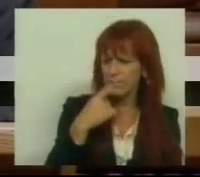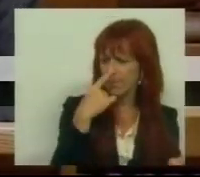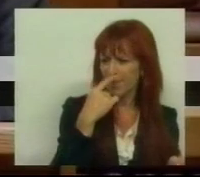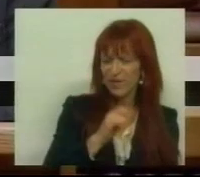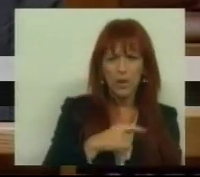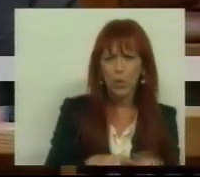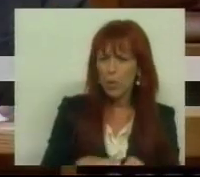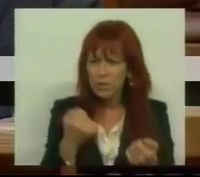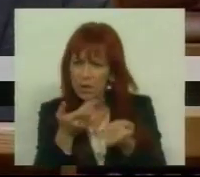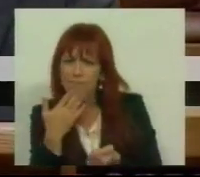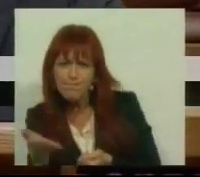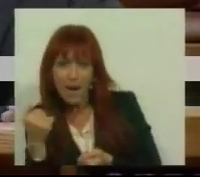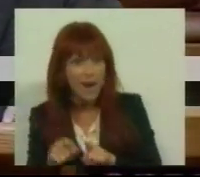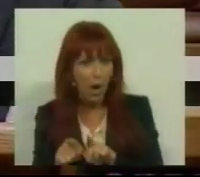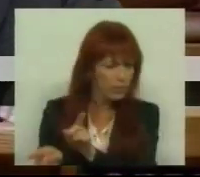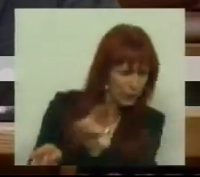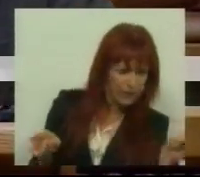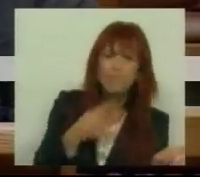não o da ocultação.